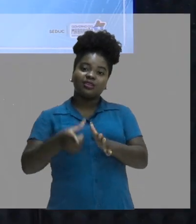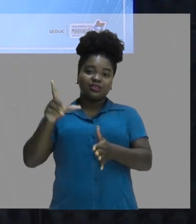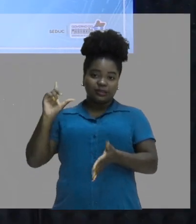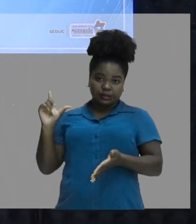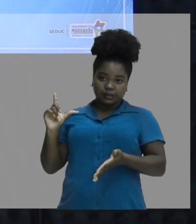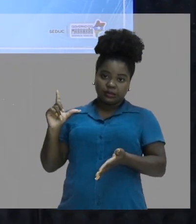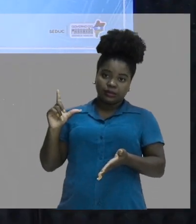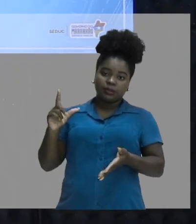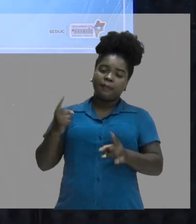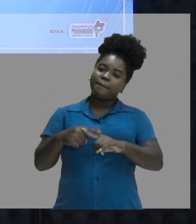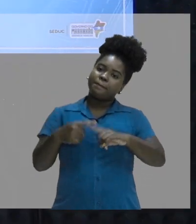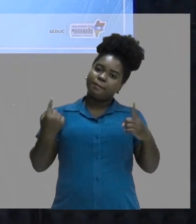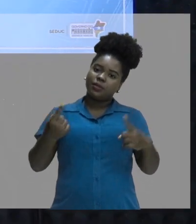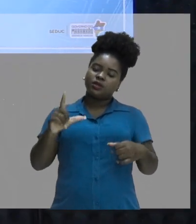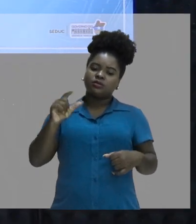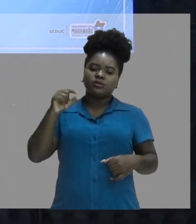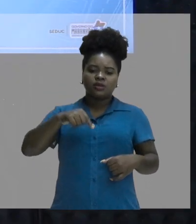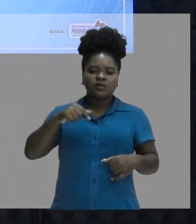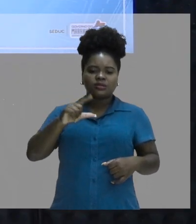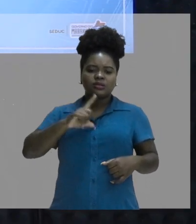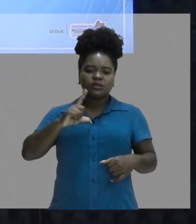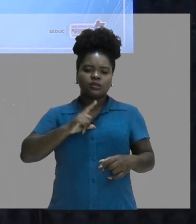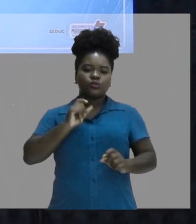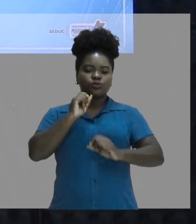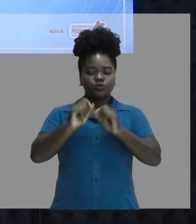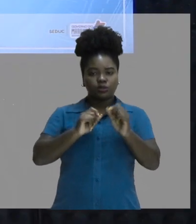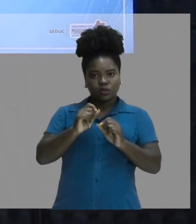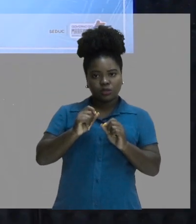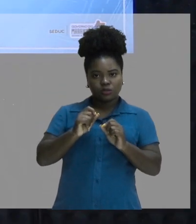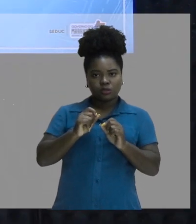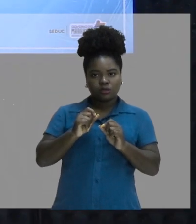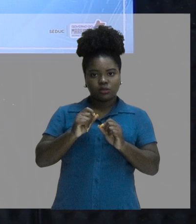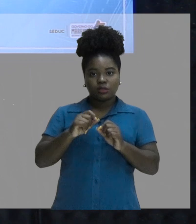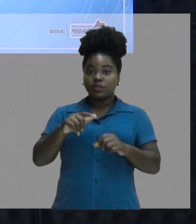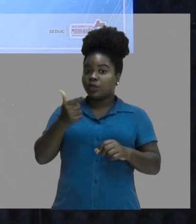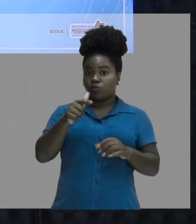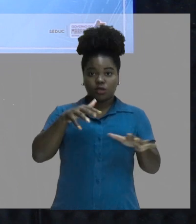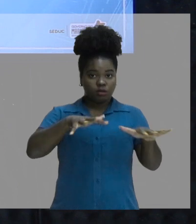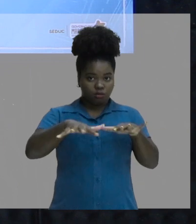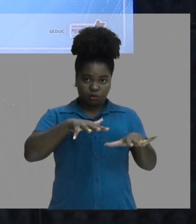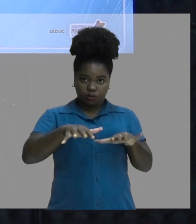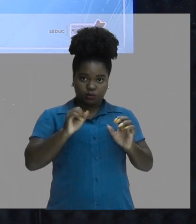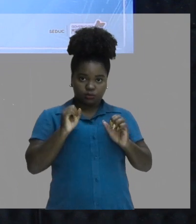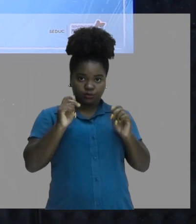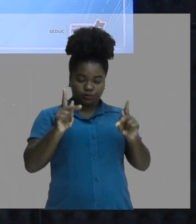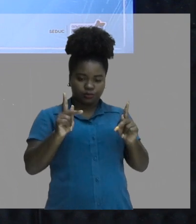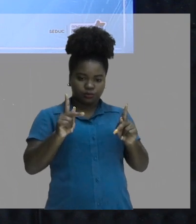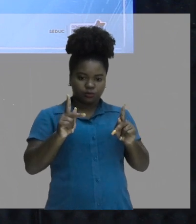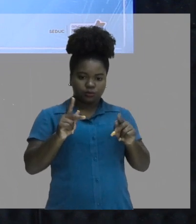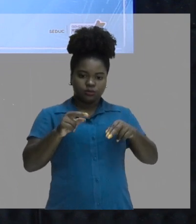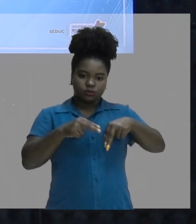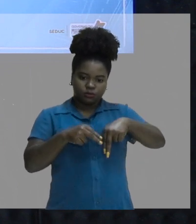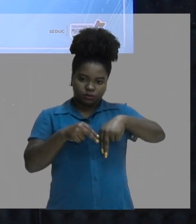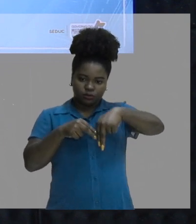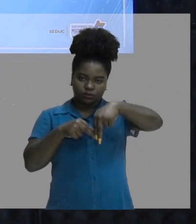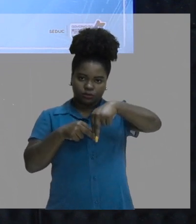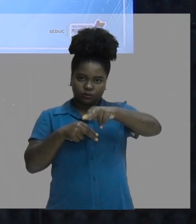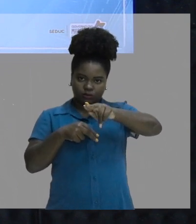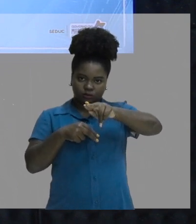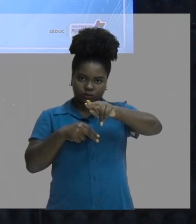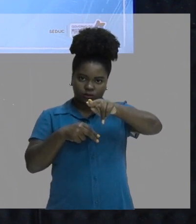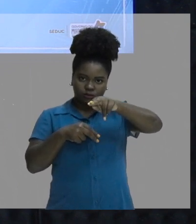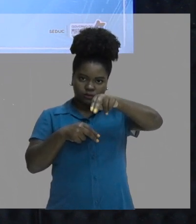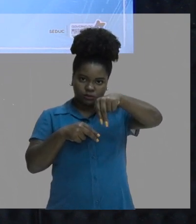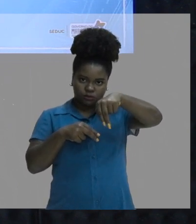exercícios anteriores, mas aqui nós vamos imaginar que não está acontecendo o quê? Movimento, ele não está levantando e nem descendo aquela estrutura